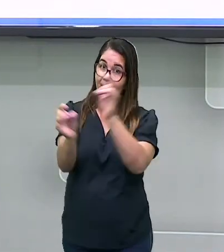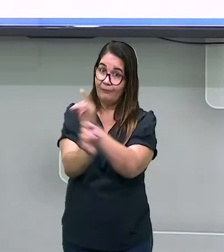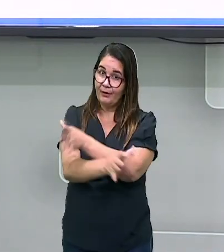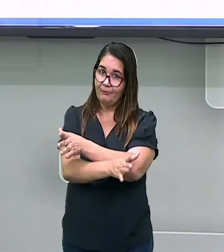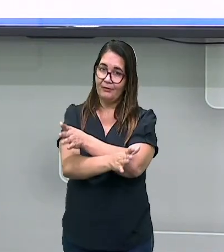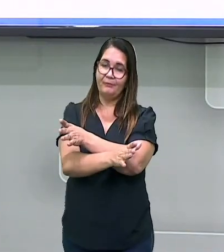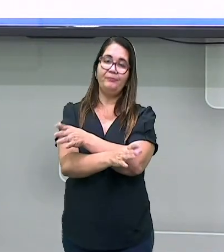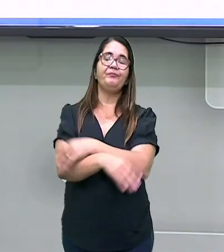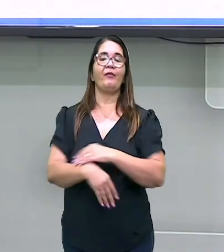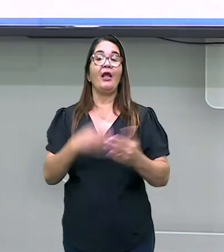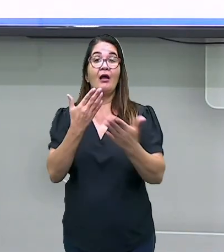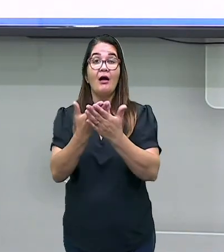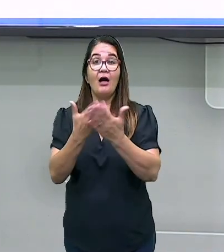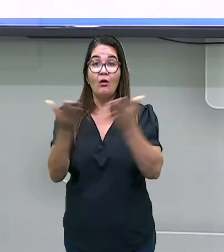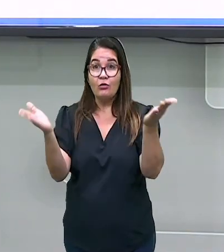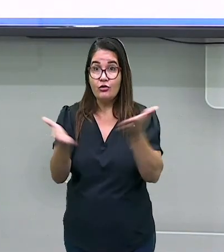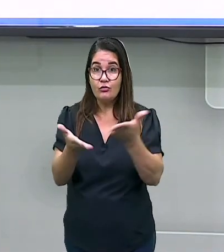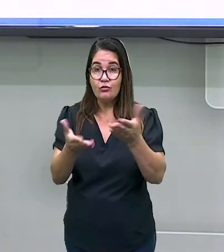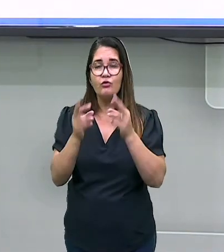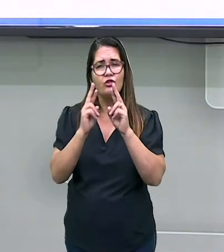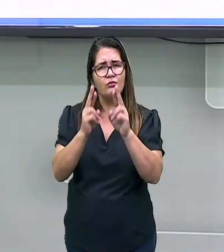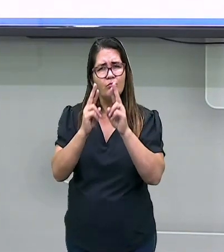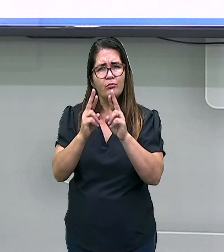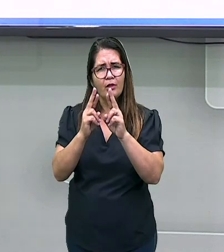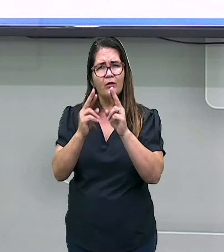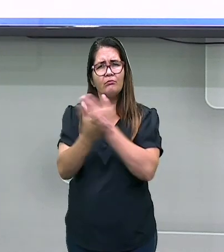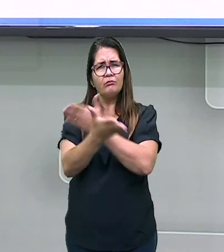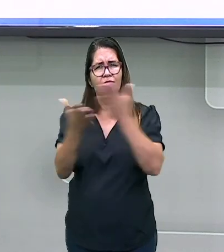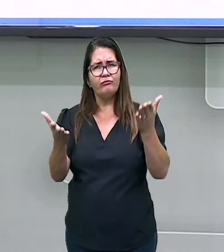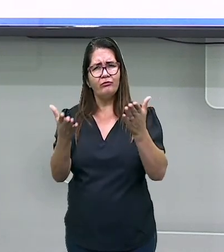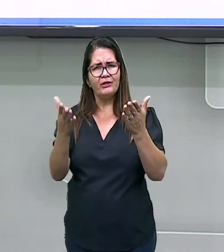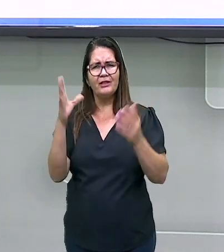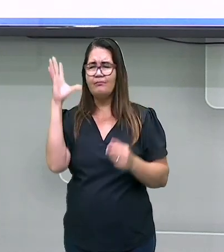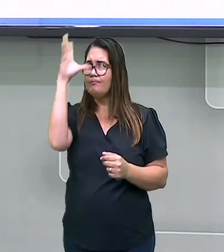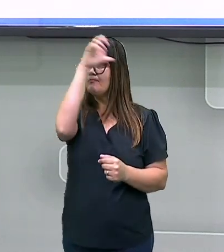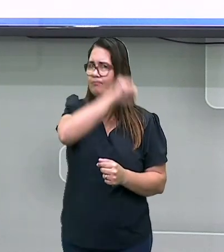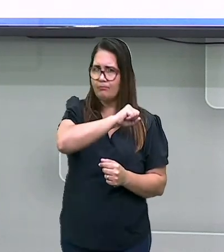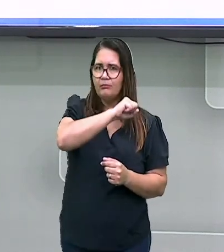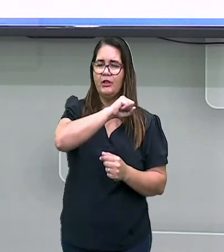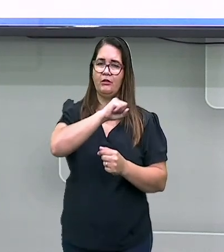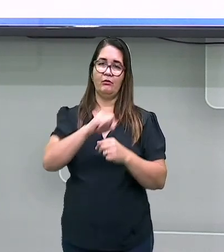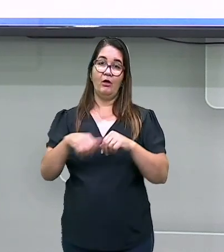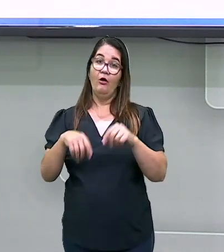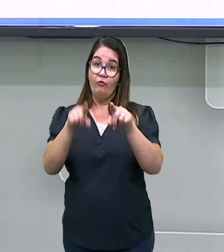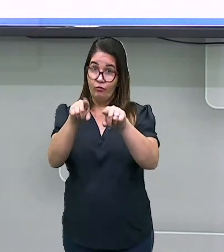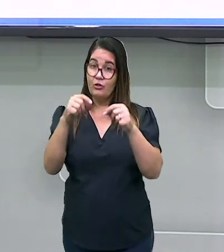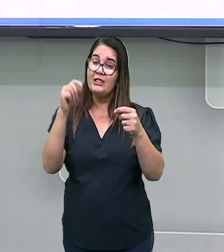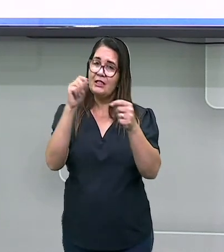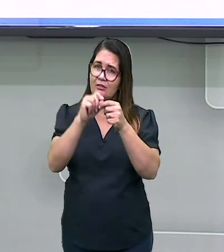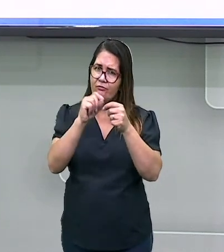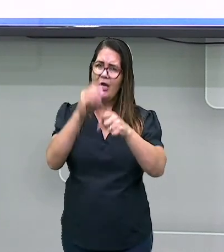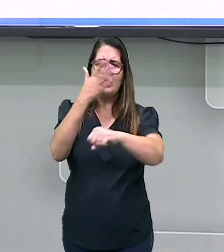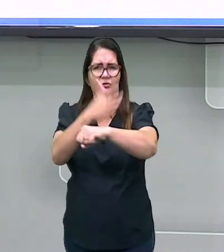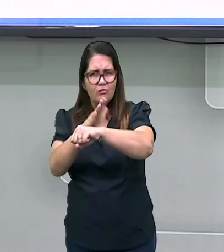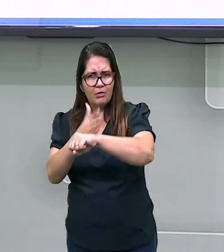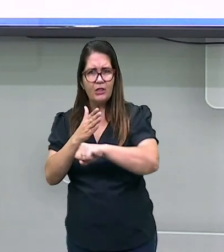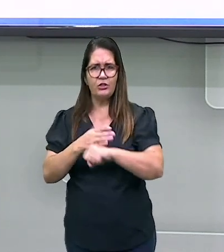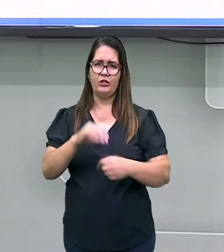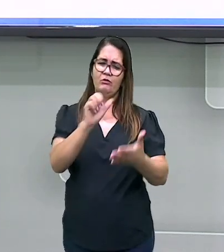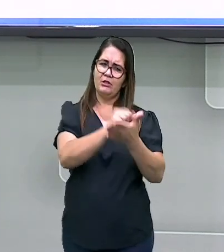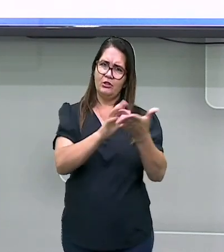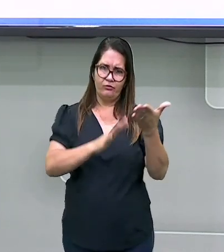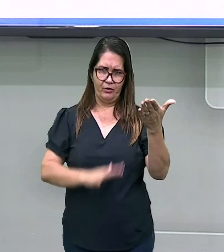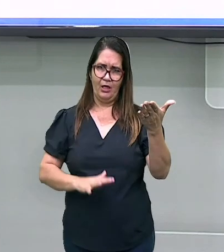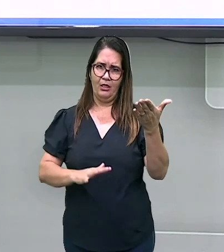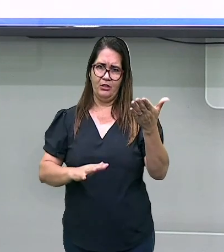espero que vocês tenham aprendido. Façam as correções necessárias na sua atividade que foi colocada no nosso